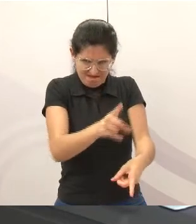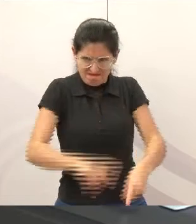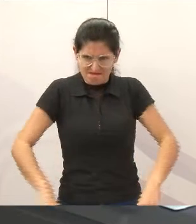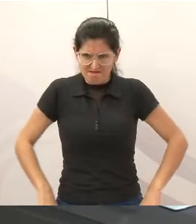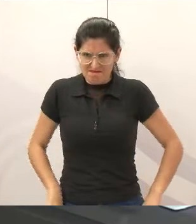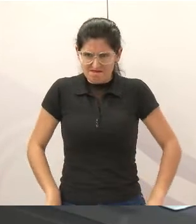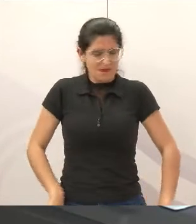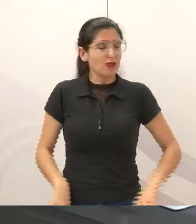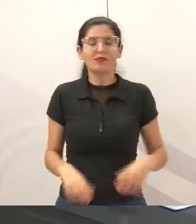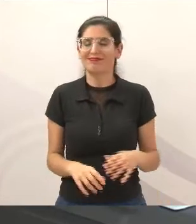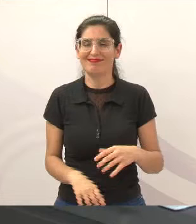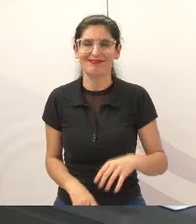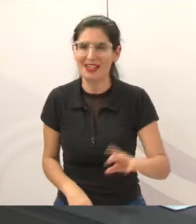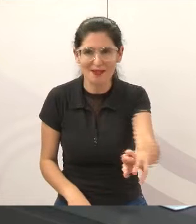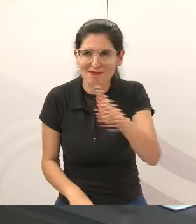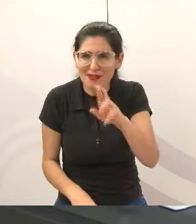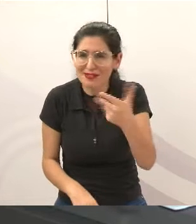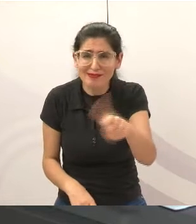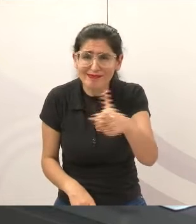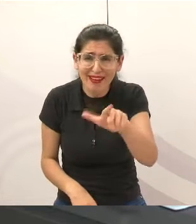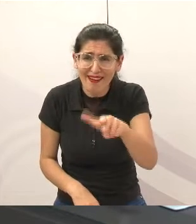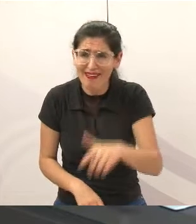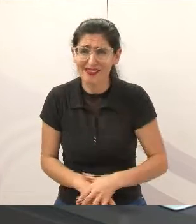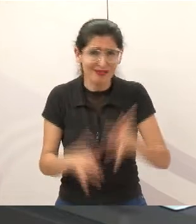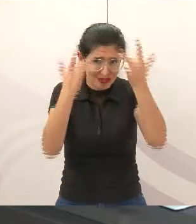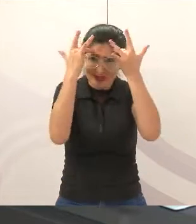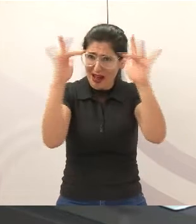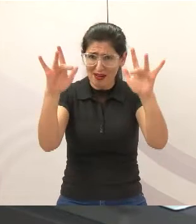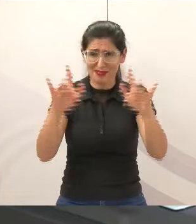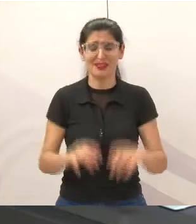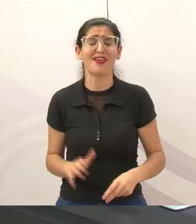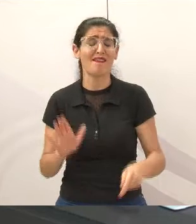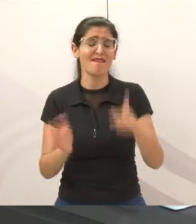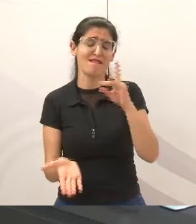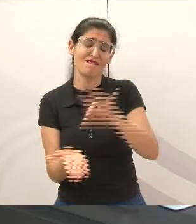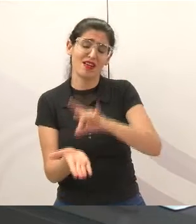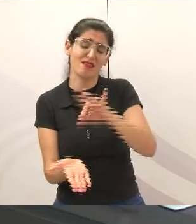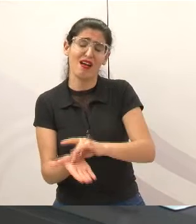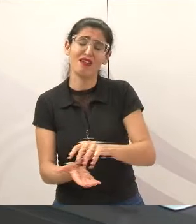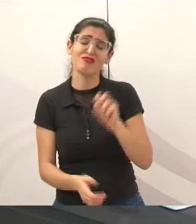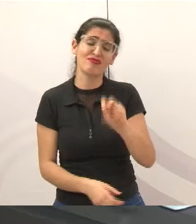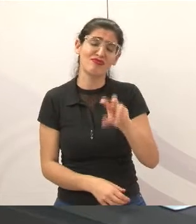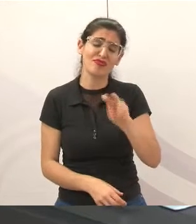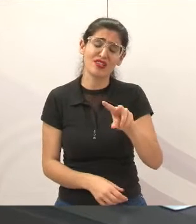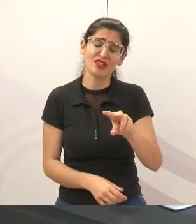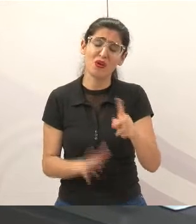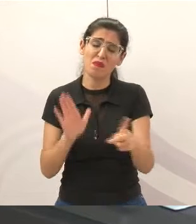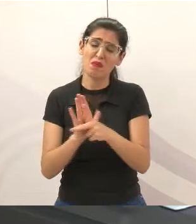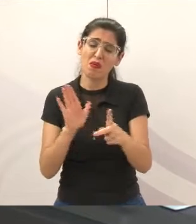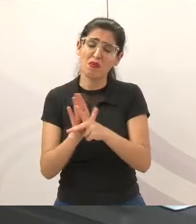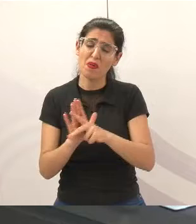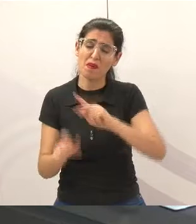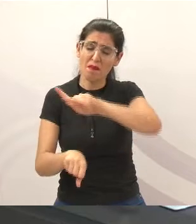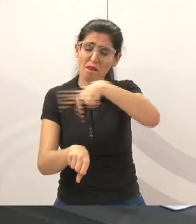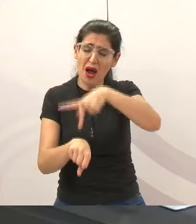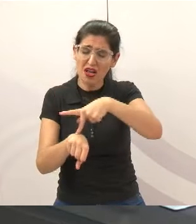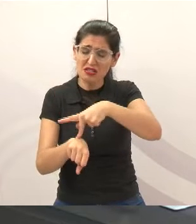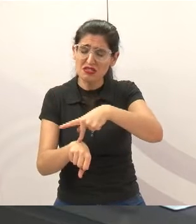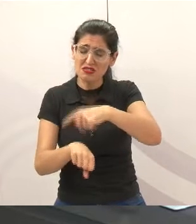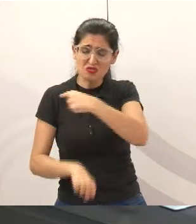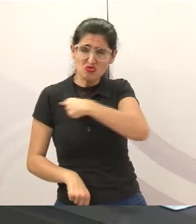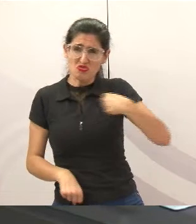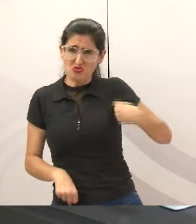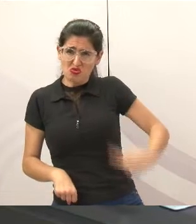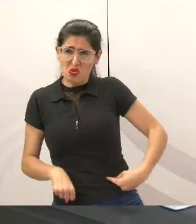não tem, porque as informações elas se chocam. E a população quer? A população quer informação